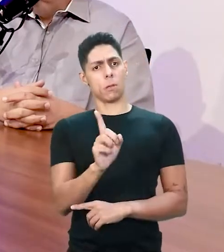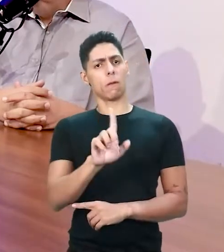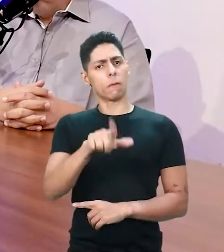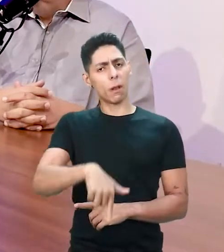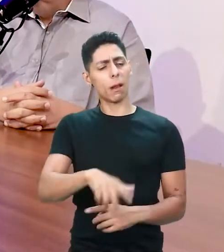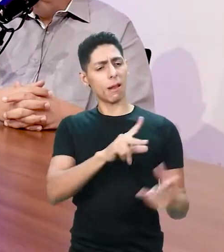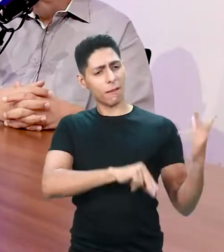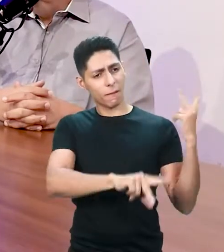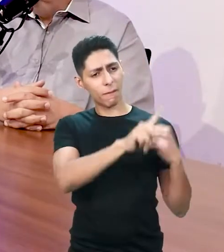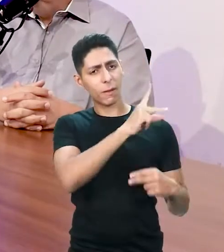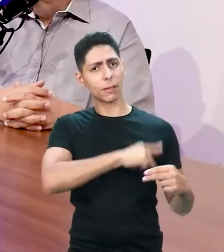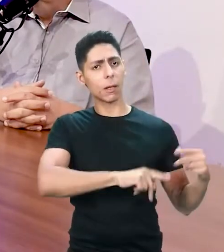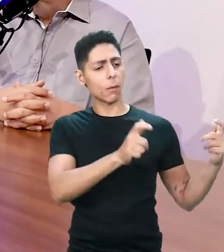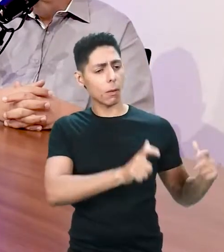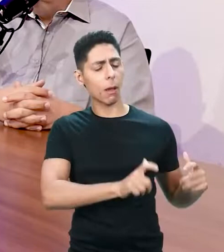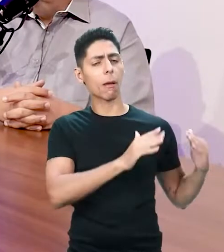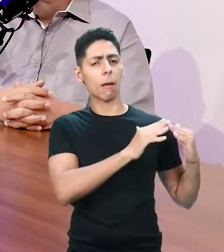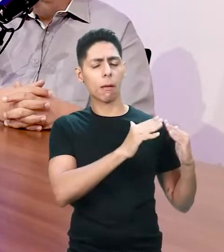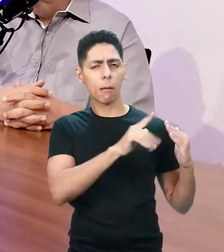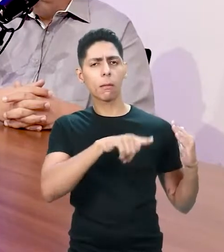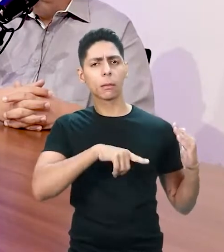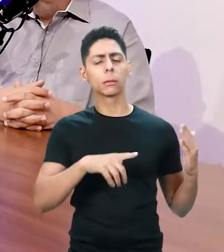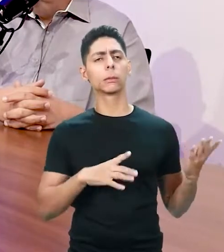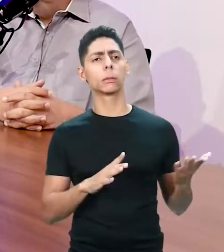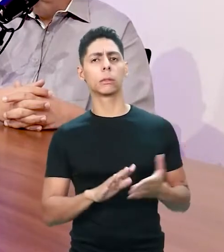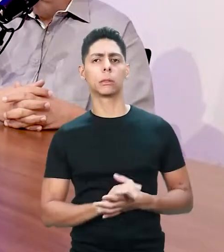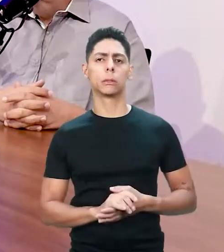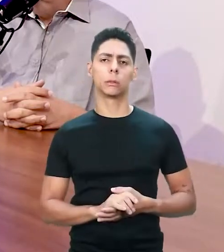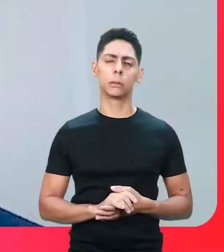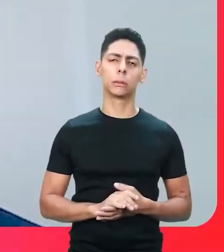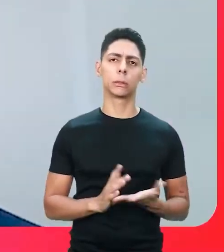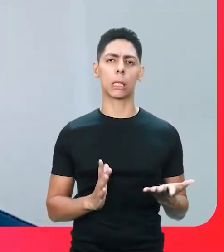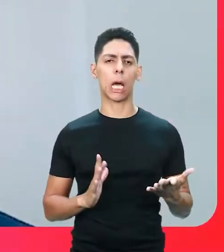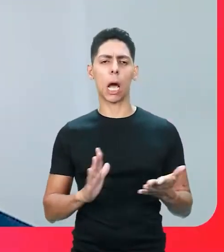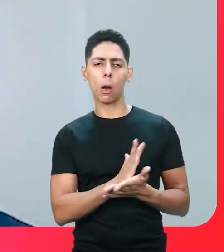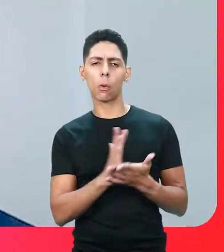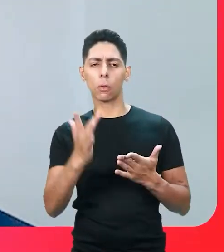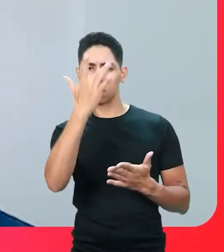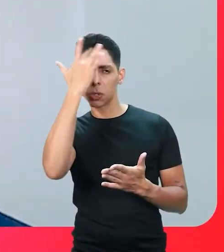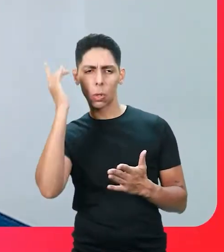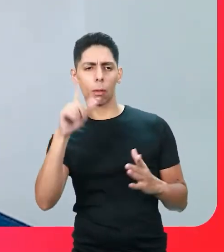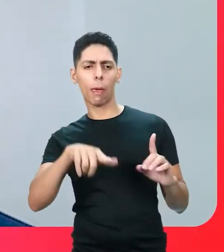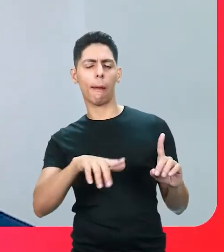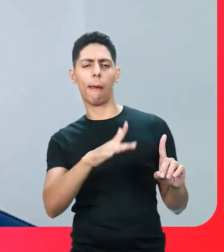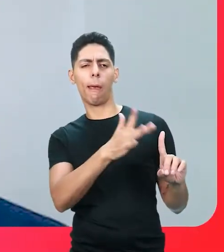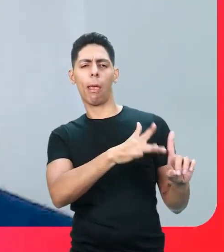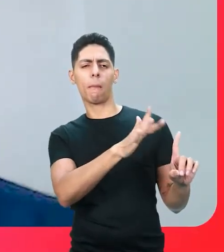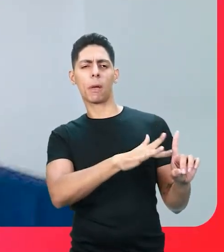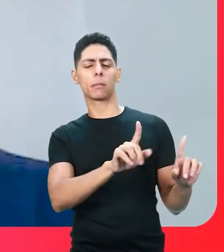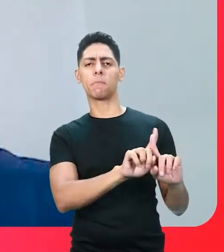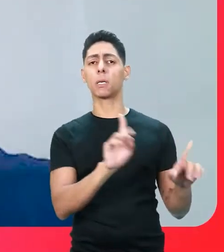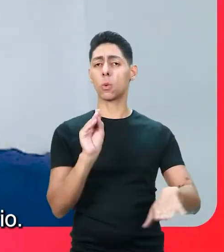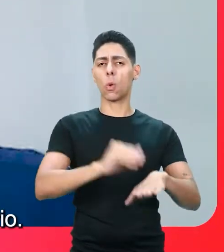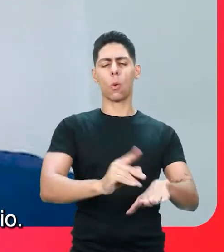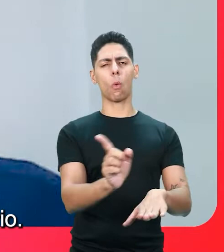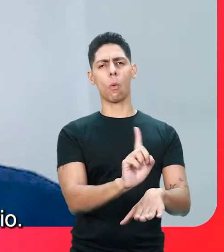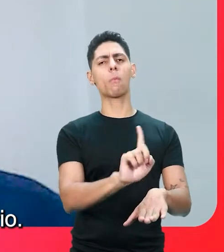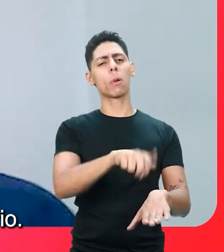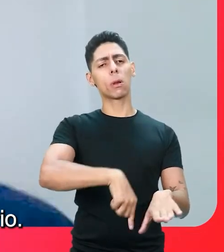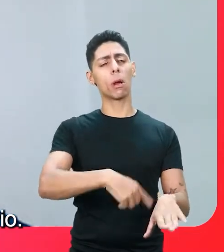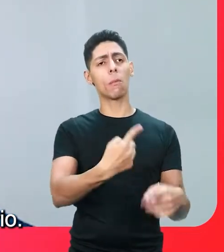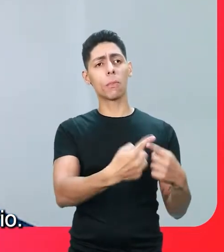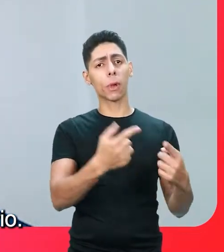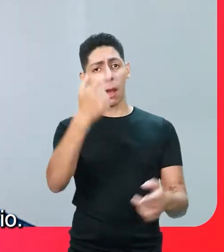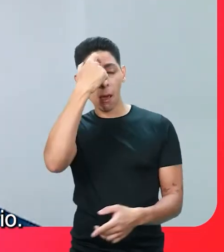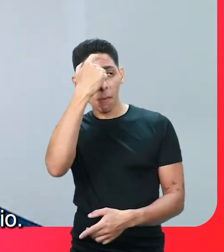no subúrbio, em Auma, eu tinha uns tios meio capacitistas. Não os culpo por isso, né? Mas era a